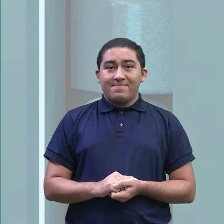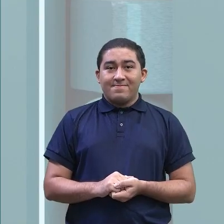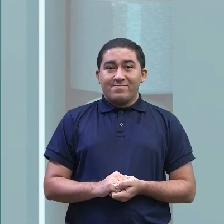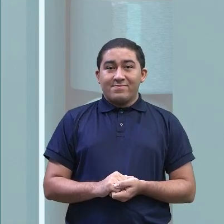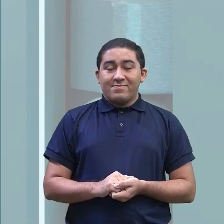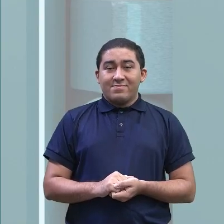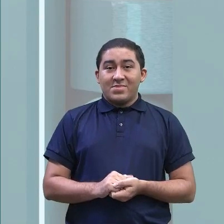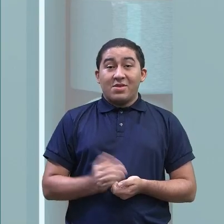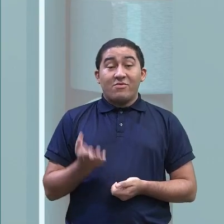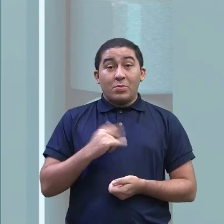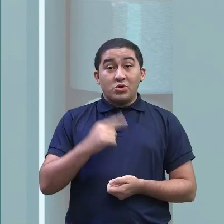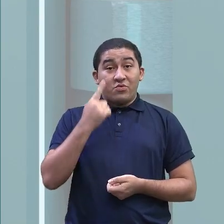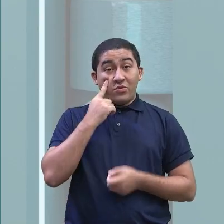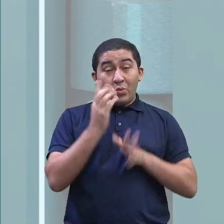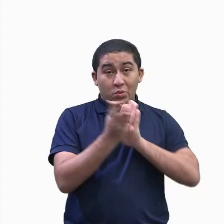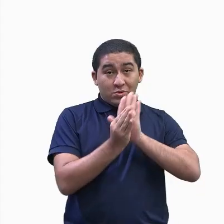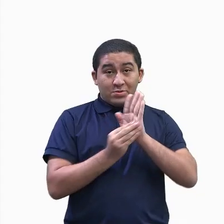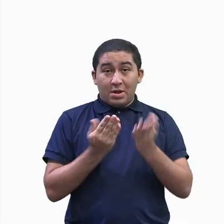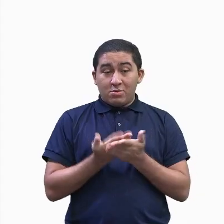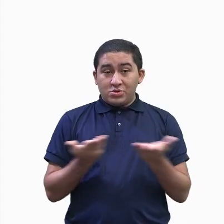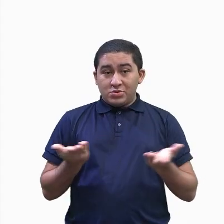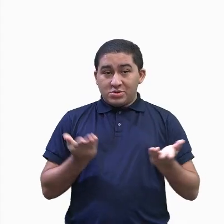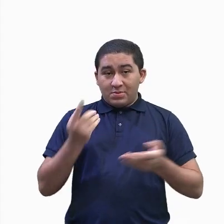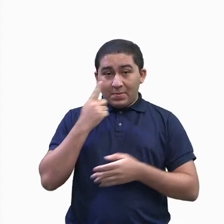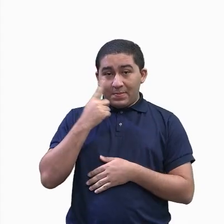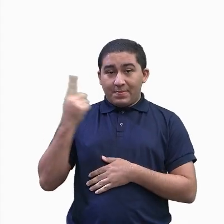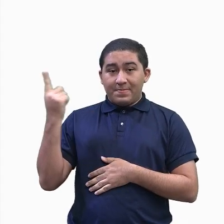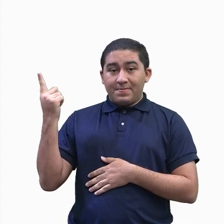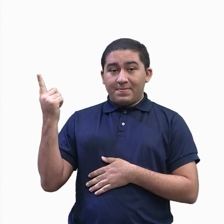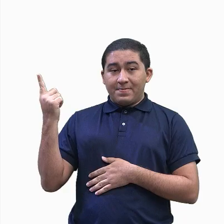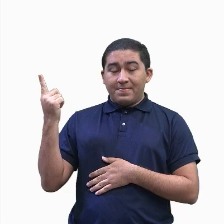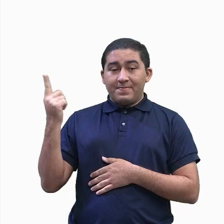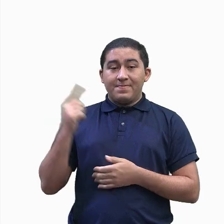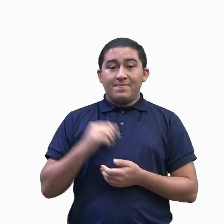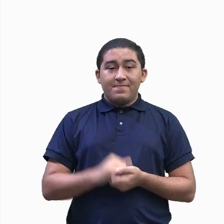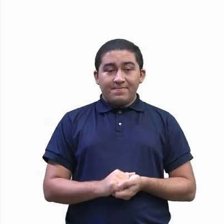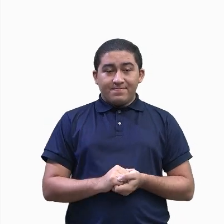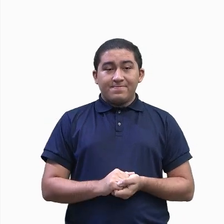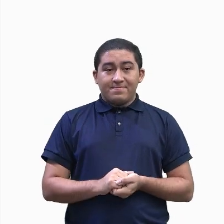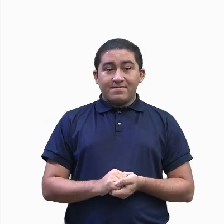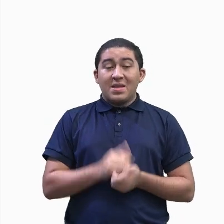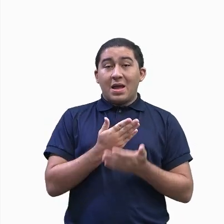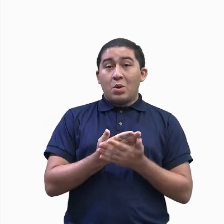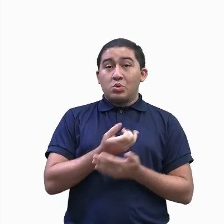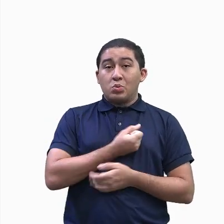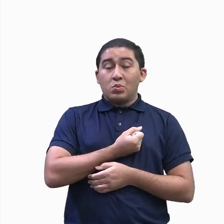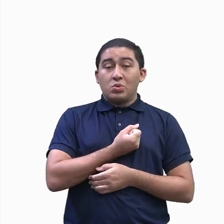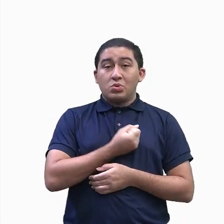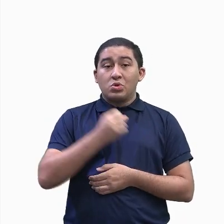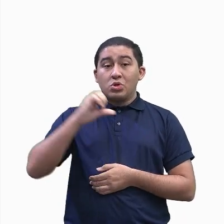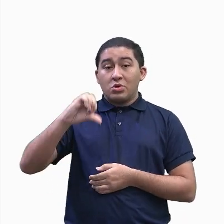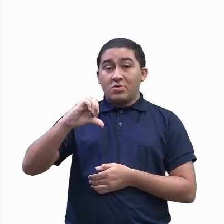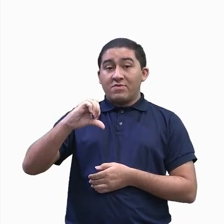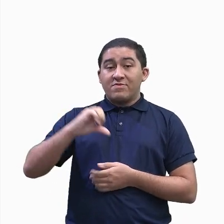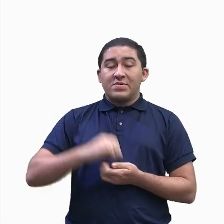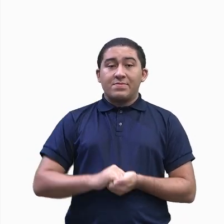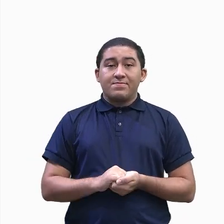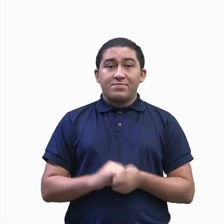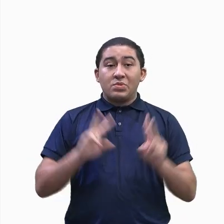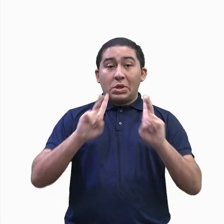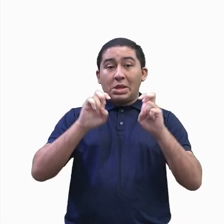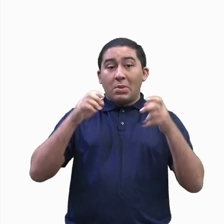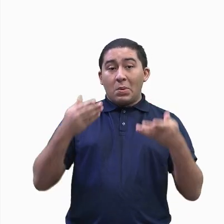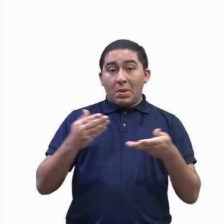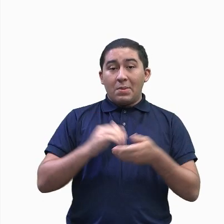Vamos conhecer o nosso objeto de conhecimento? Temos aí a aula de número 9, objeto de